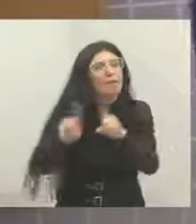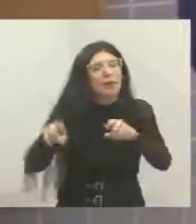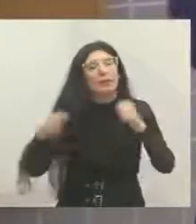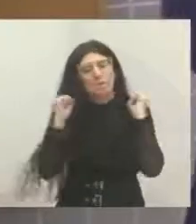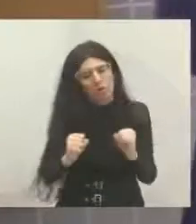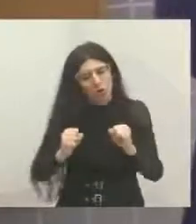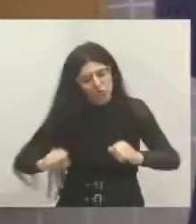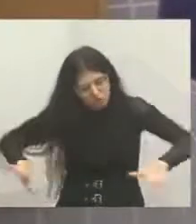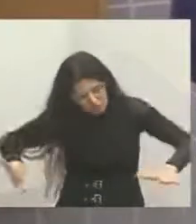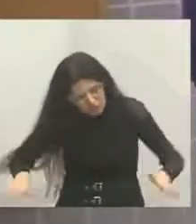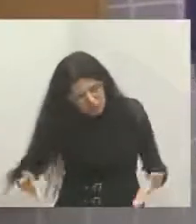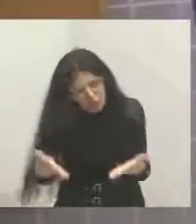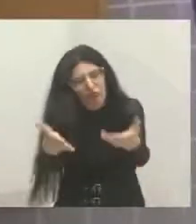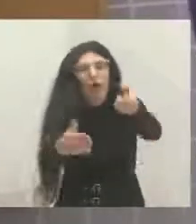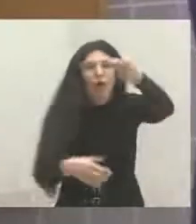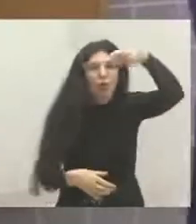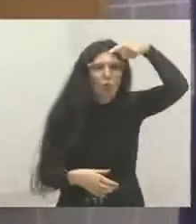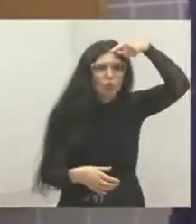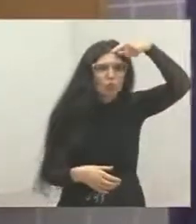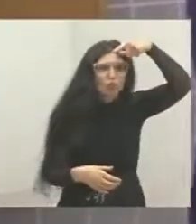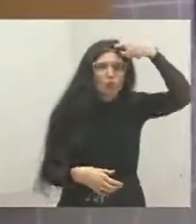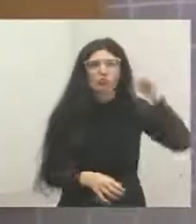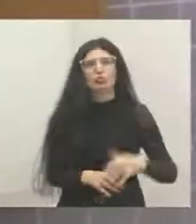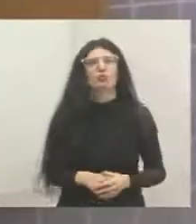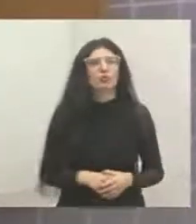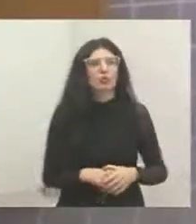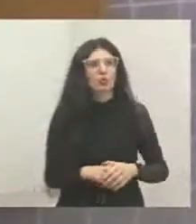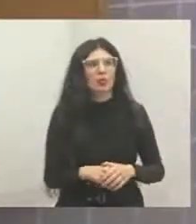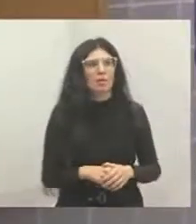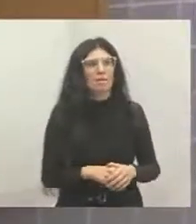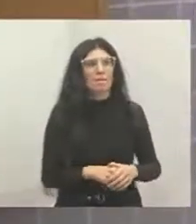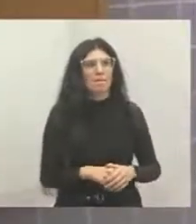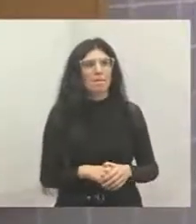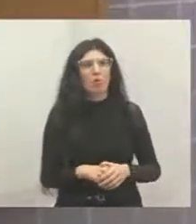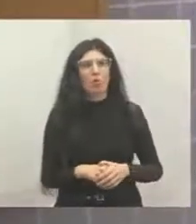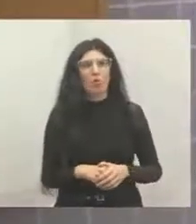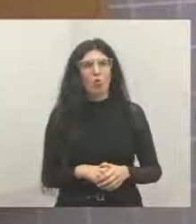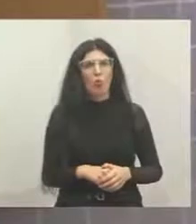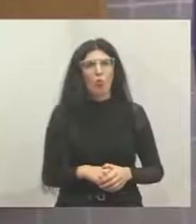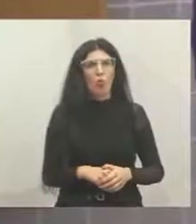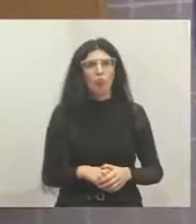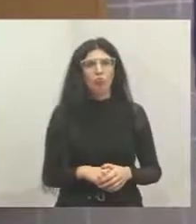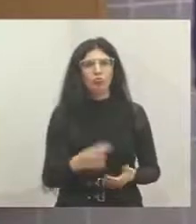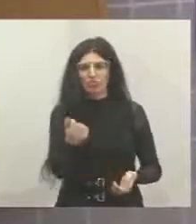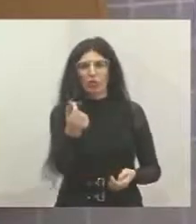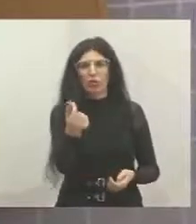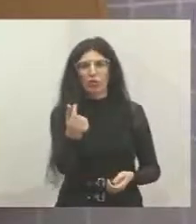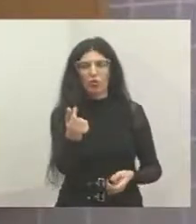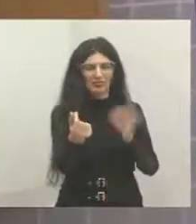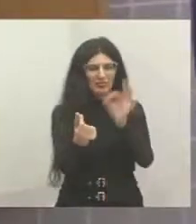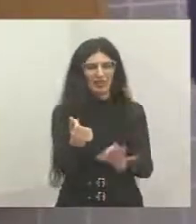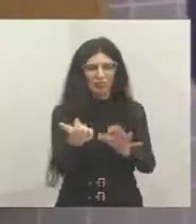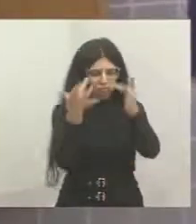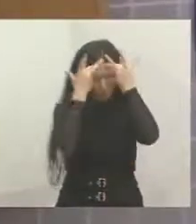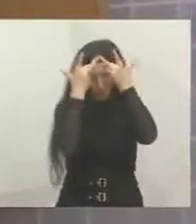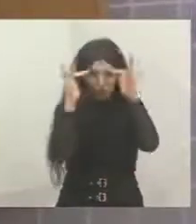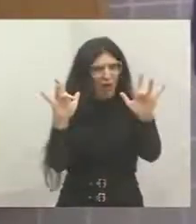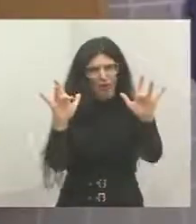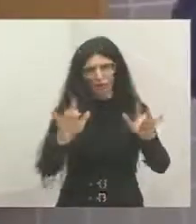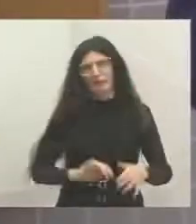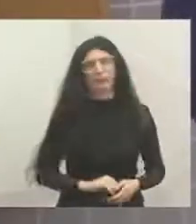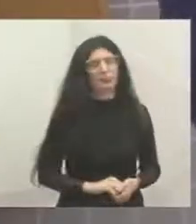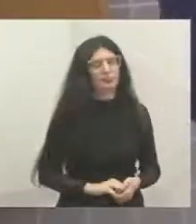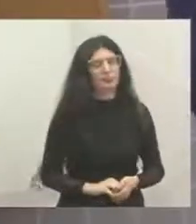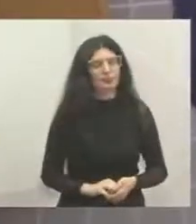ficar nos cofres, só que a gente não tem como saber qual vai ser o montante e qual o valor que vai estar nesse momento. Aí, é isso que eu quis dizer aqui.